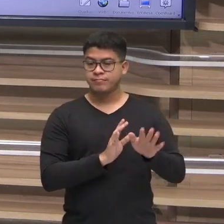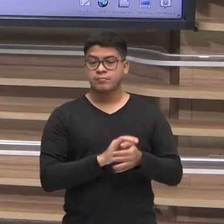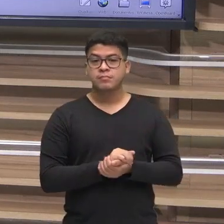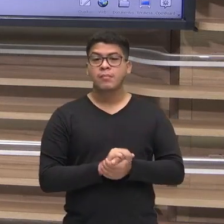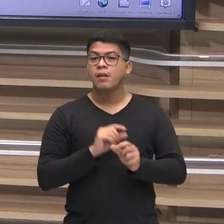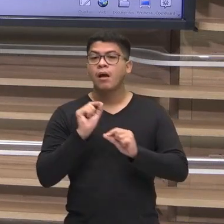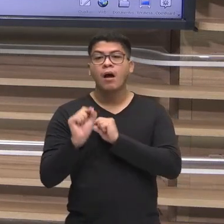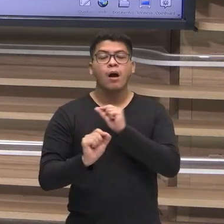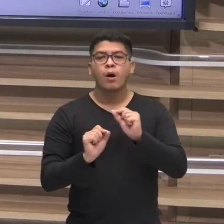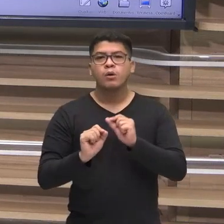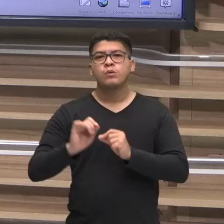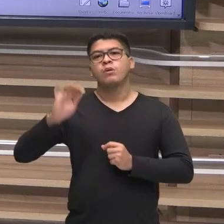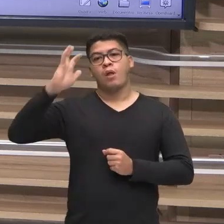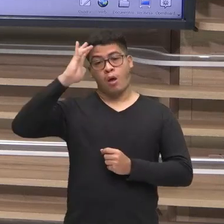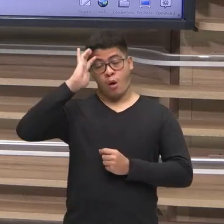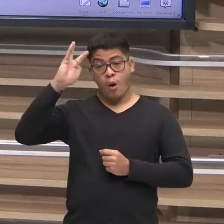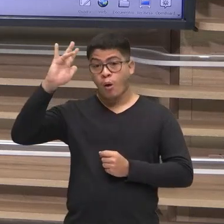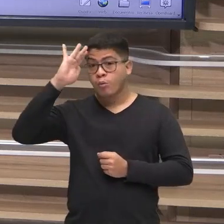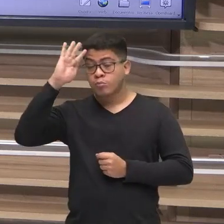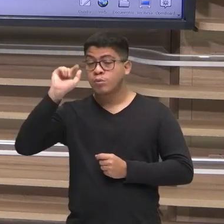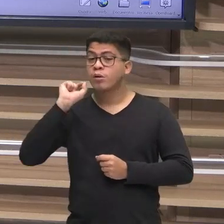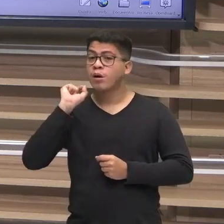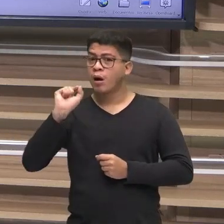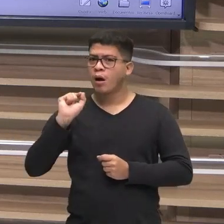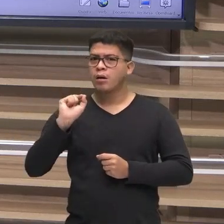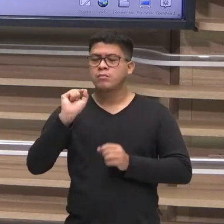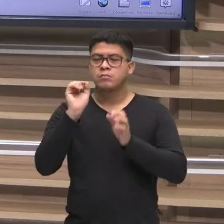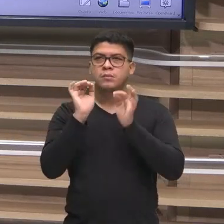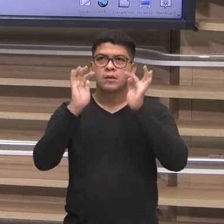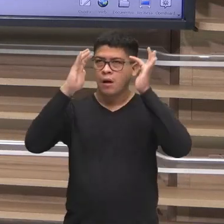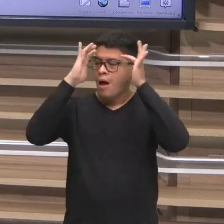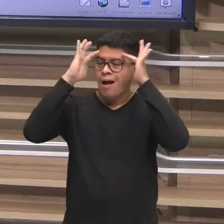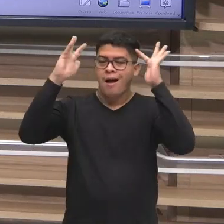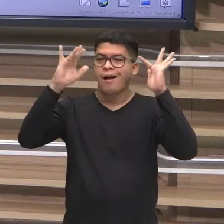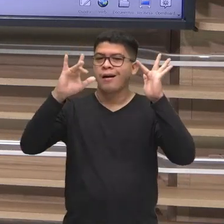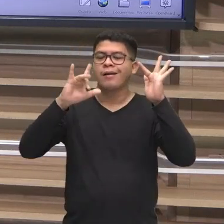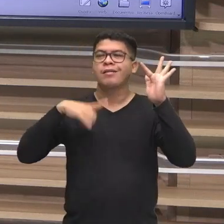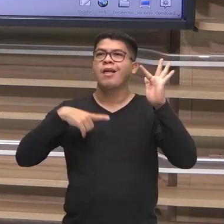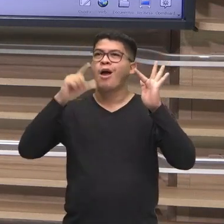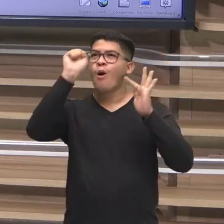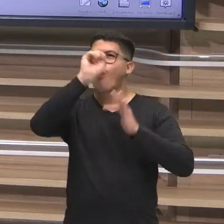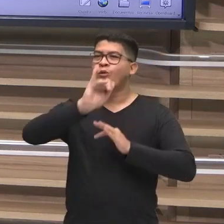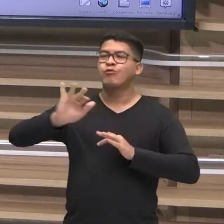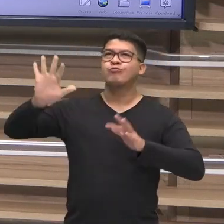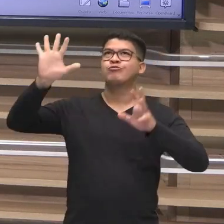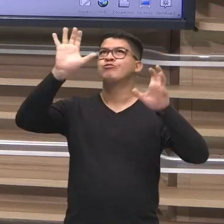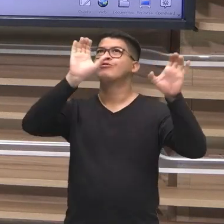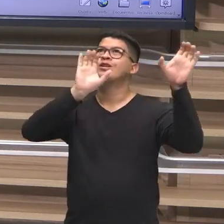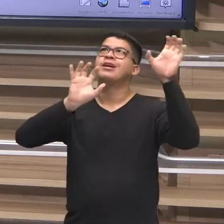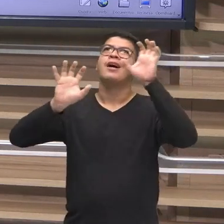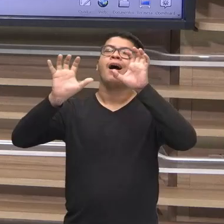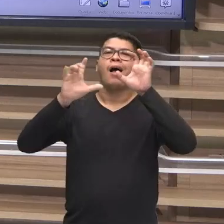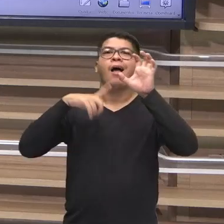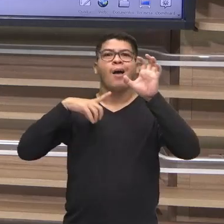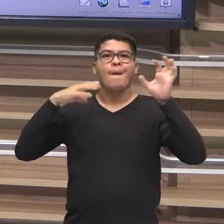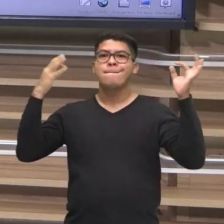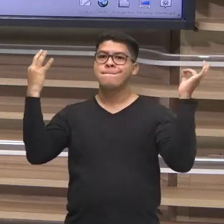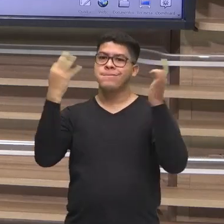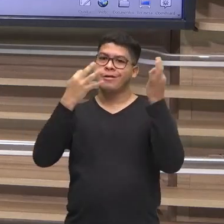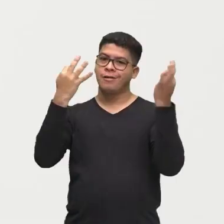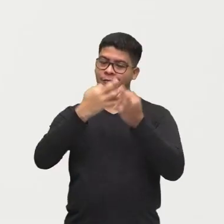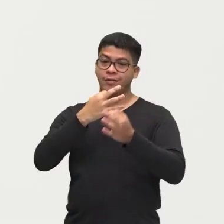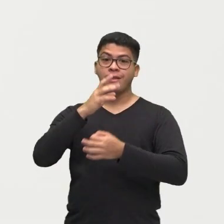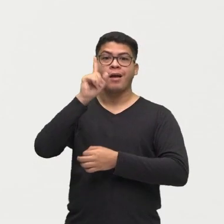O sonho, o mundo de ideias, porque é um mundo perfeito. Isso mostra para a gente o quê? Idealização. Então, a